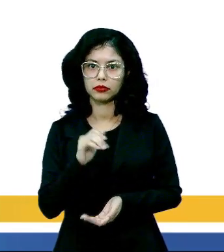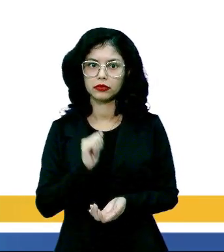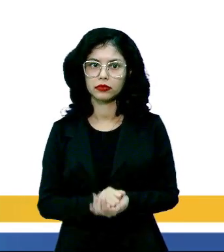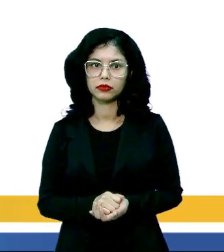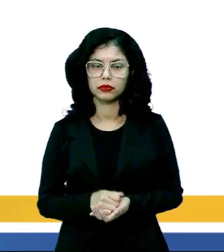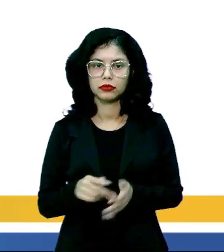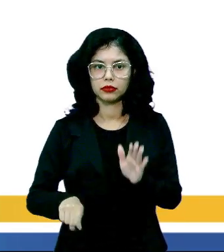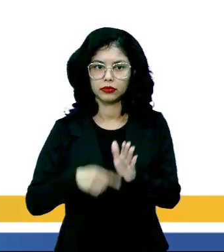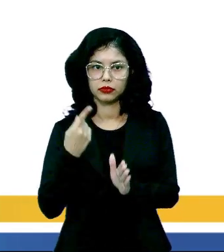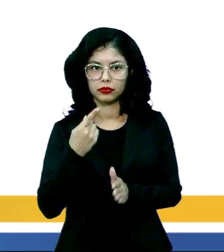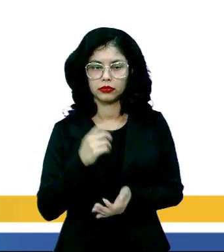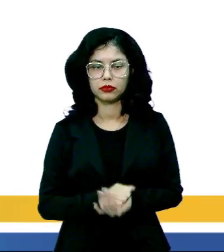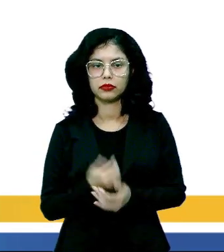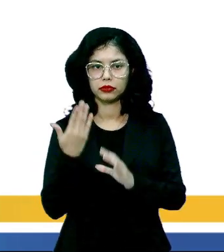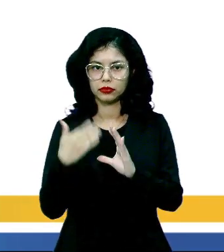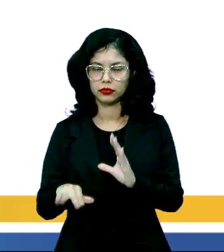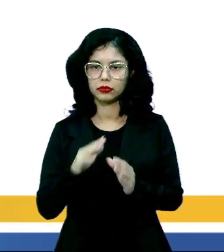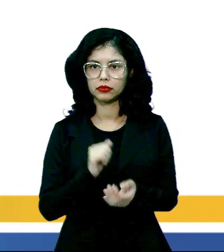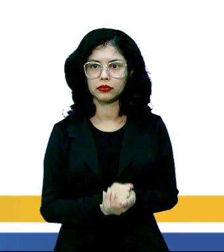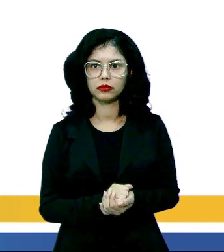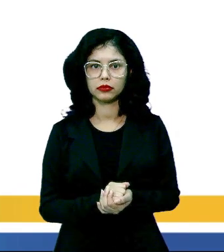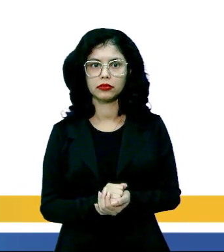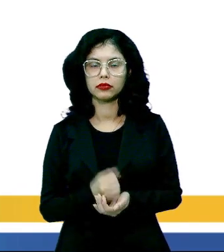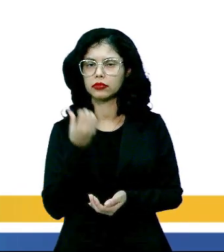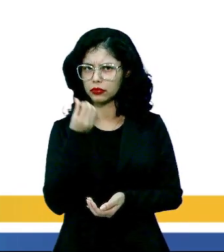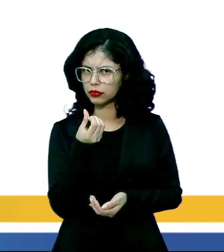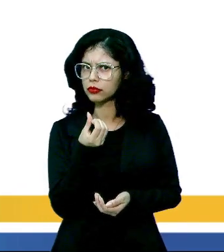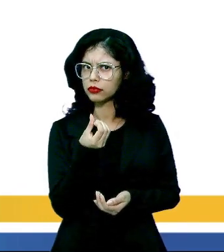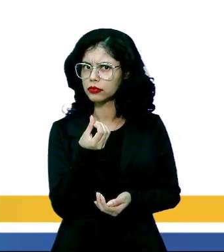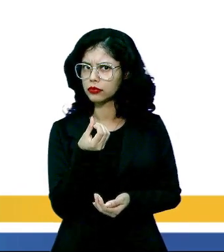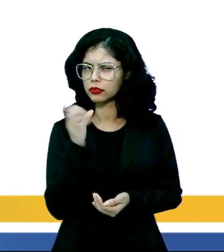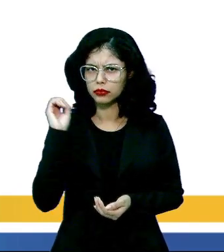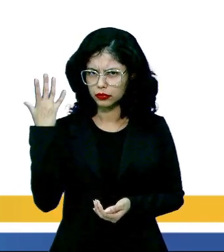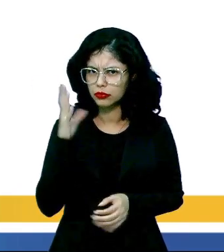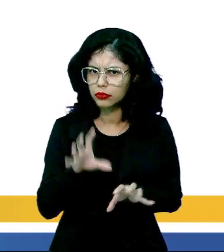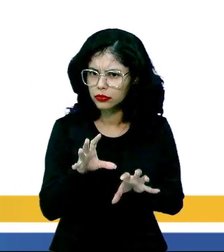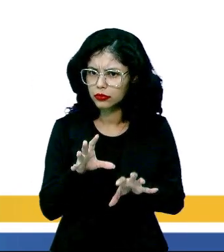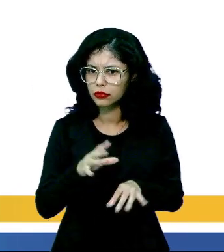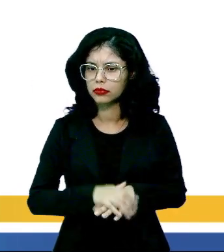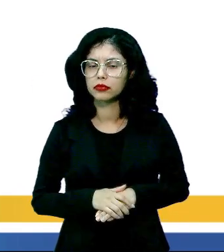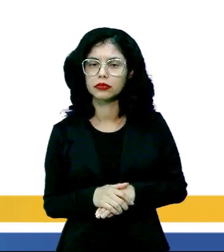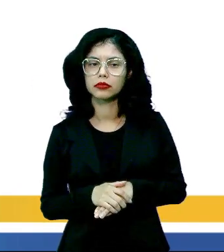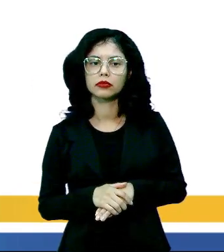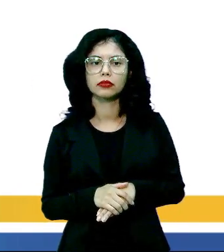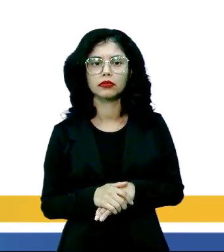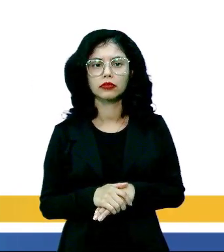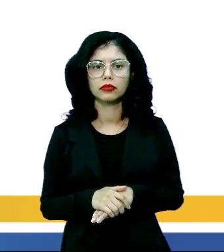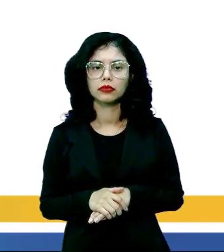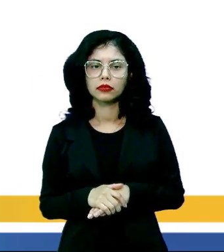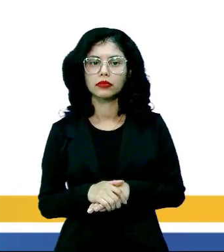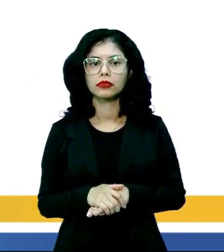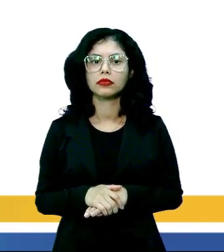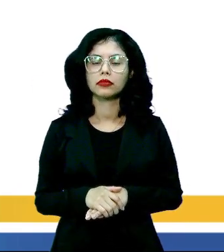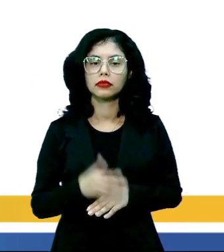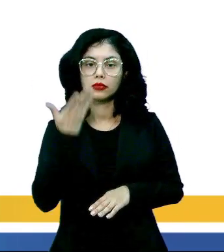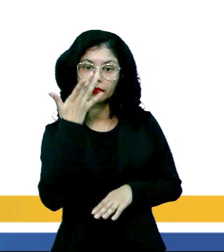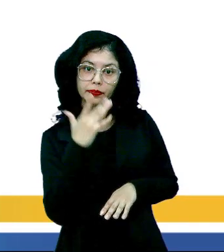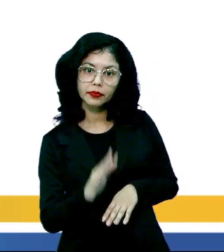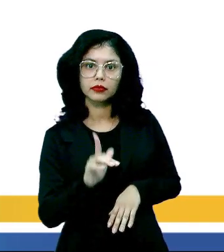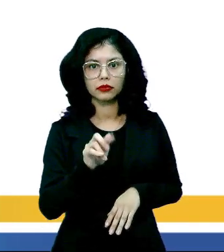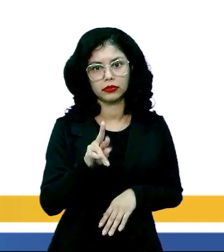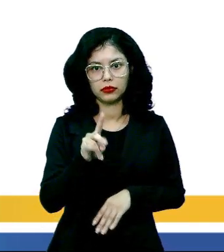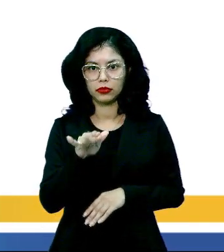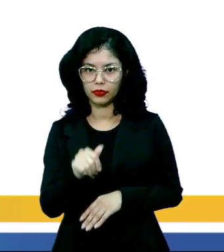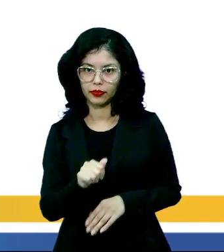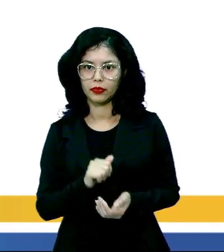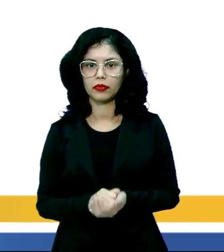sua primeira publicação ou seja Ele publicou seis anos será que aconteceu isso mesmo a gente vai já verificar seu apelido de